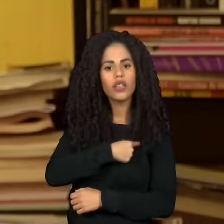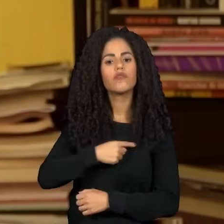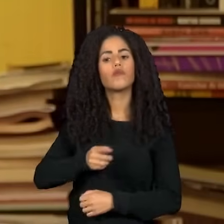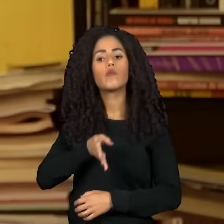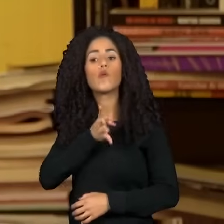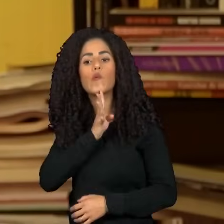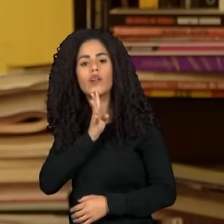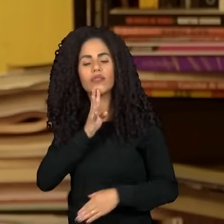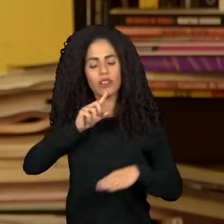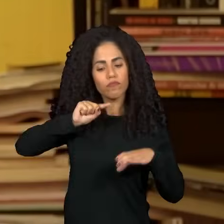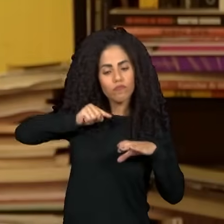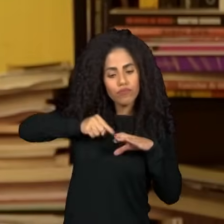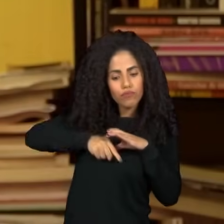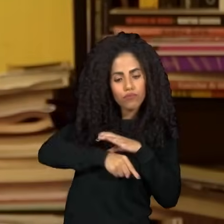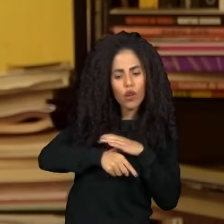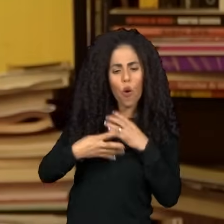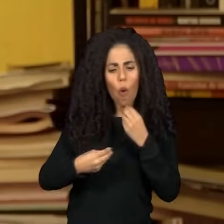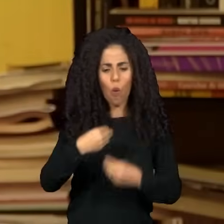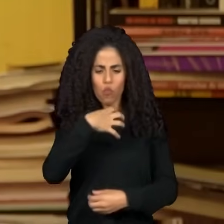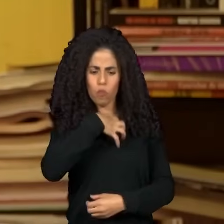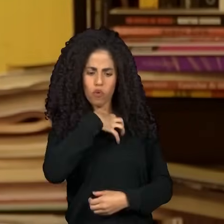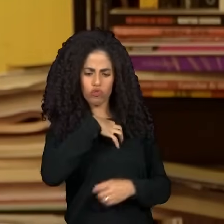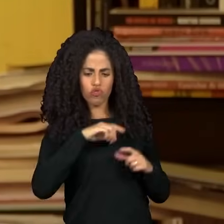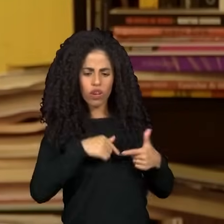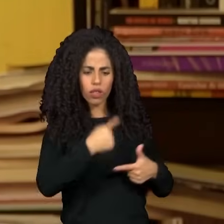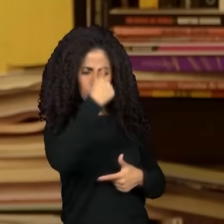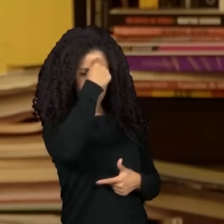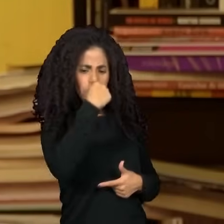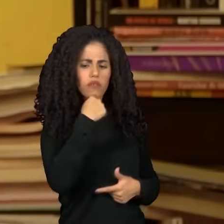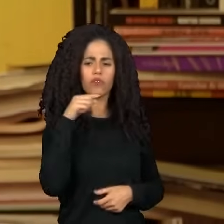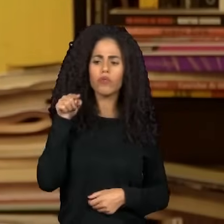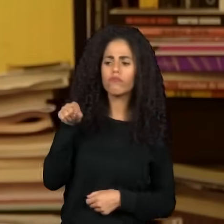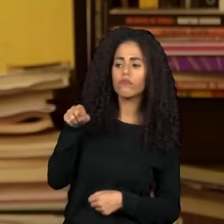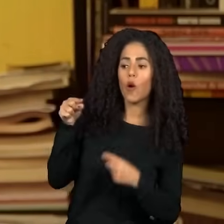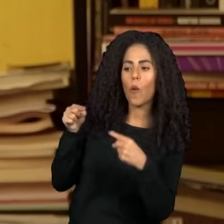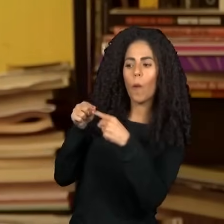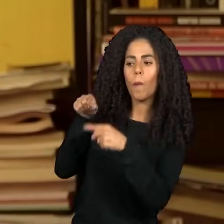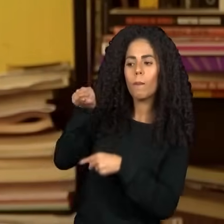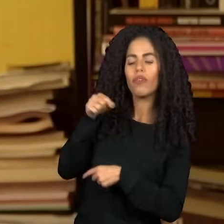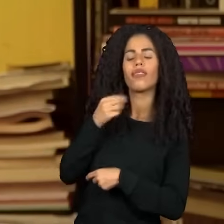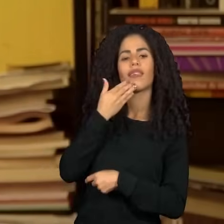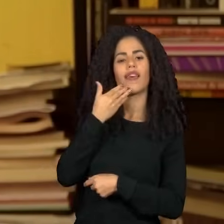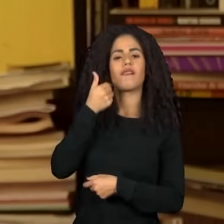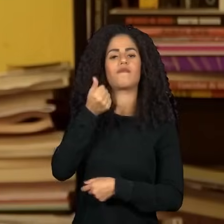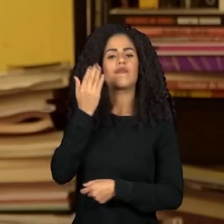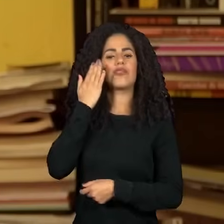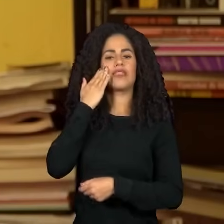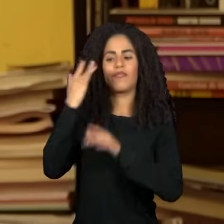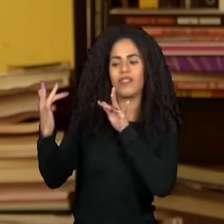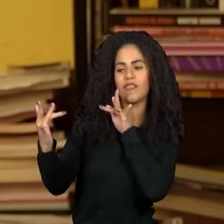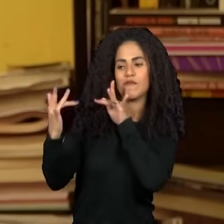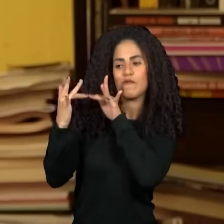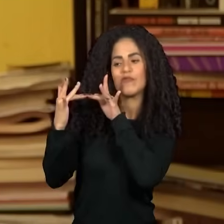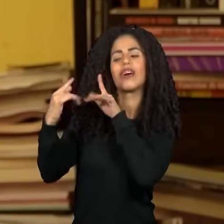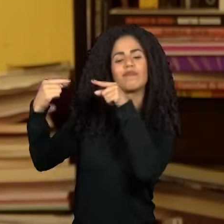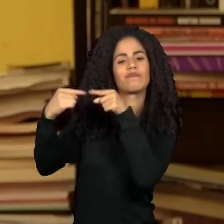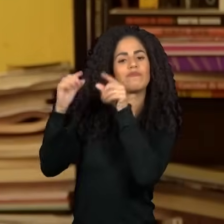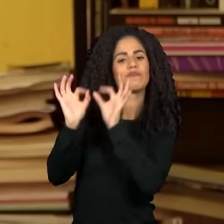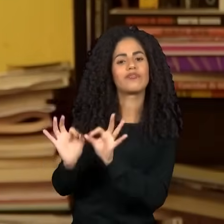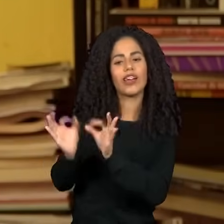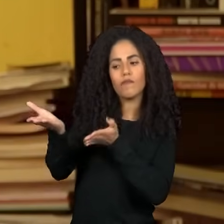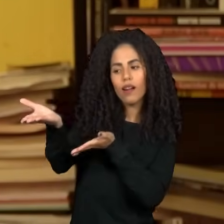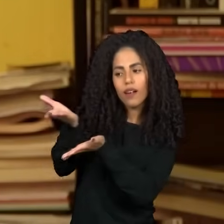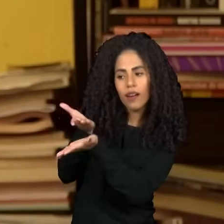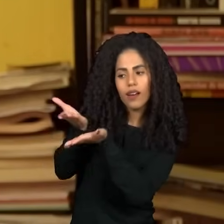nosso biorritmo, como nós funcionamos, é um pouco melhor o contato para se